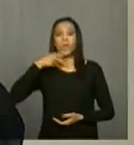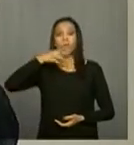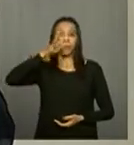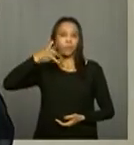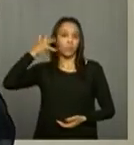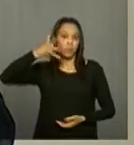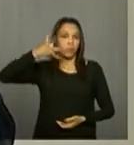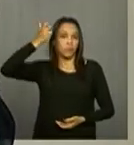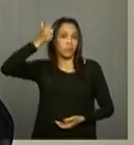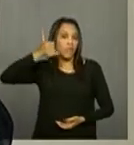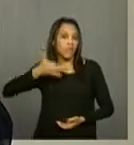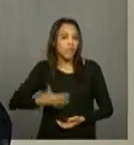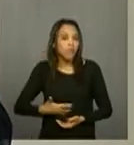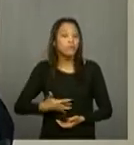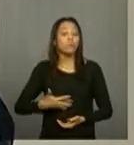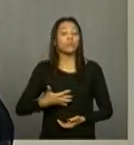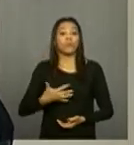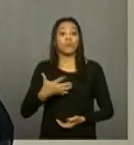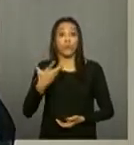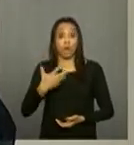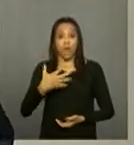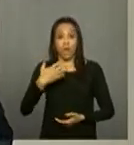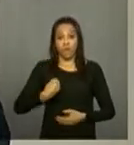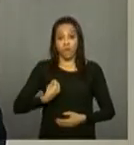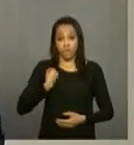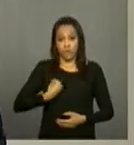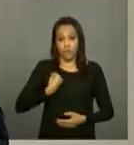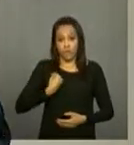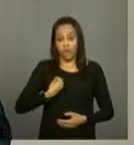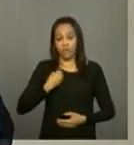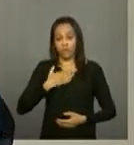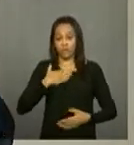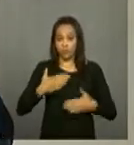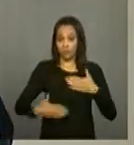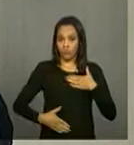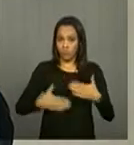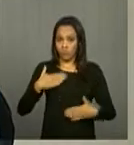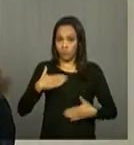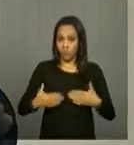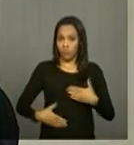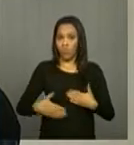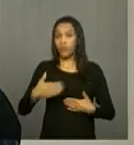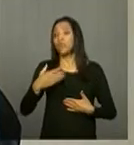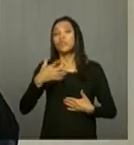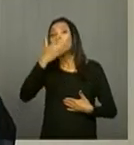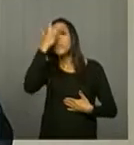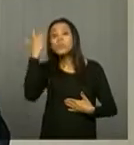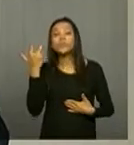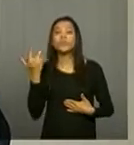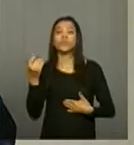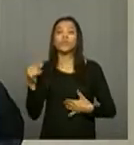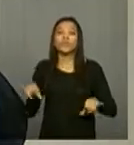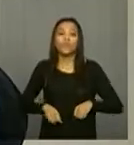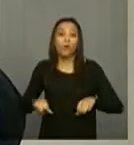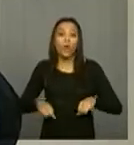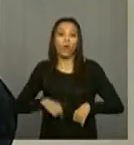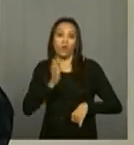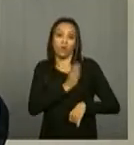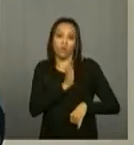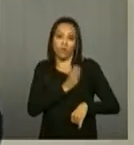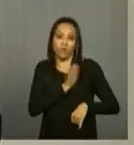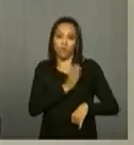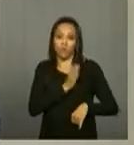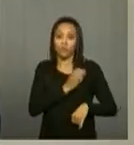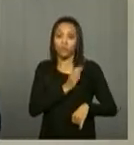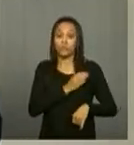o quadro clínico de um paciente que sofria de doença cardíaca hipertensiva que o quadro clínico